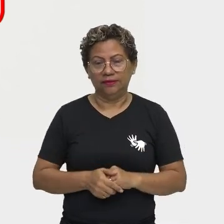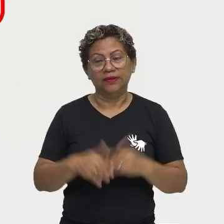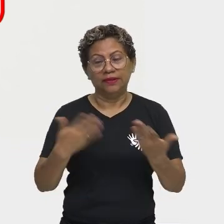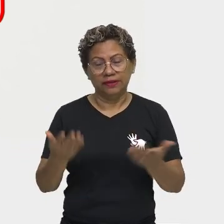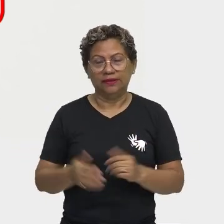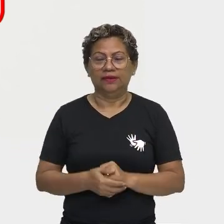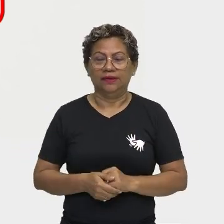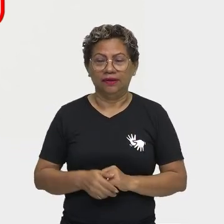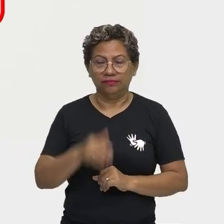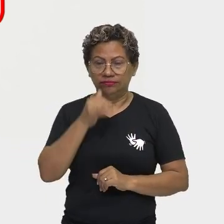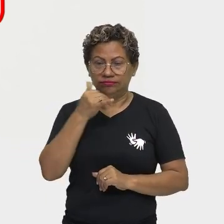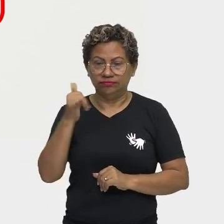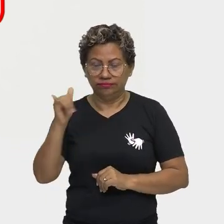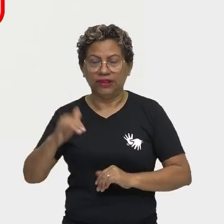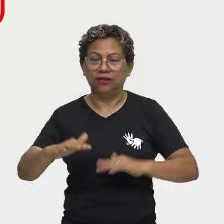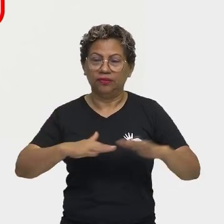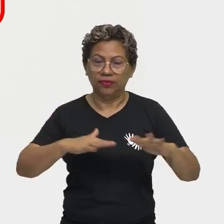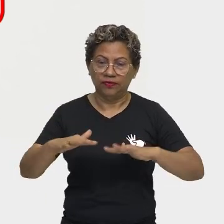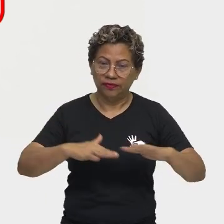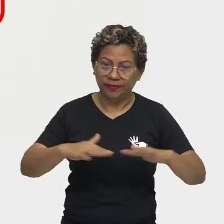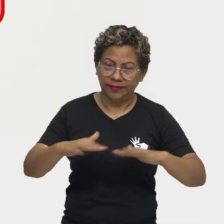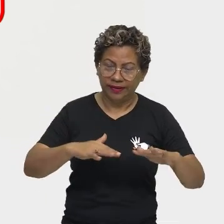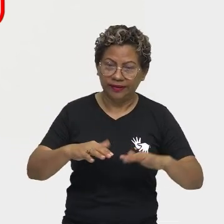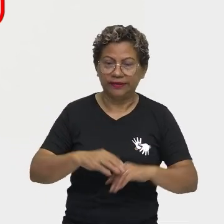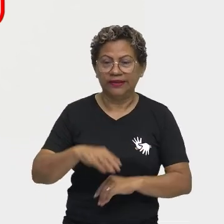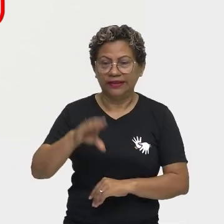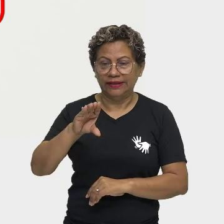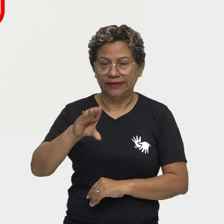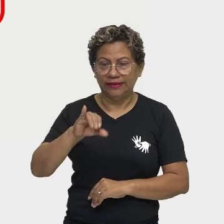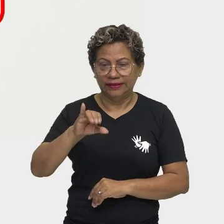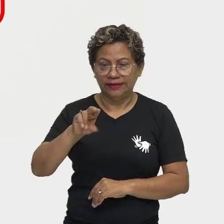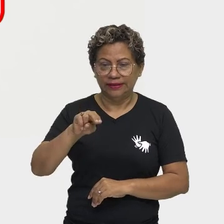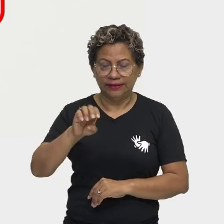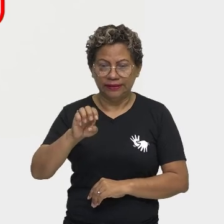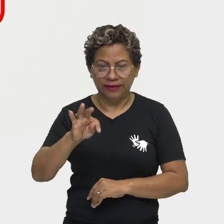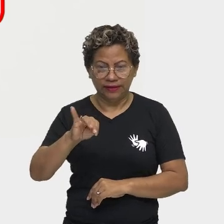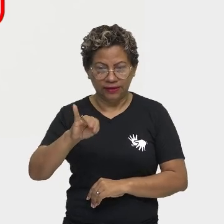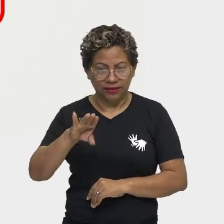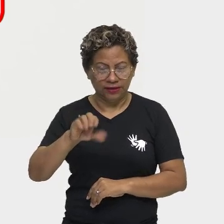energia relacionada com o movimento, é a energia cinética.